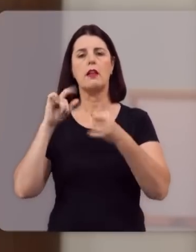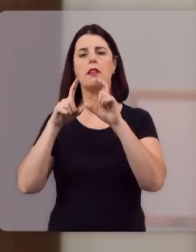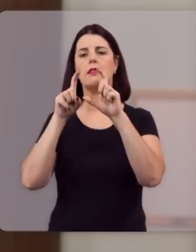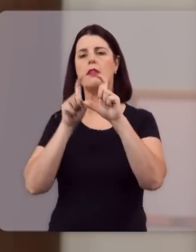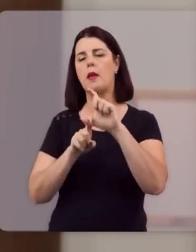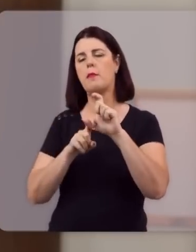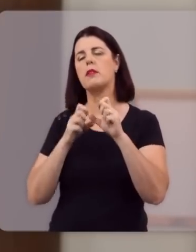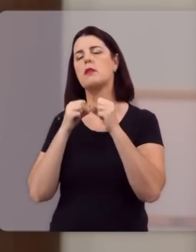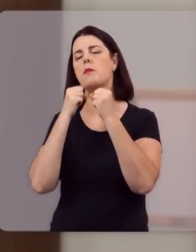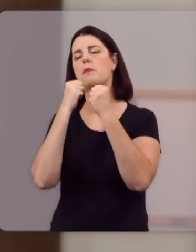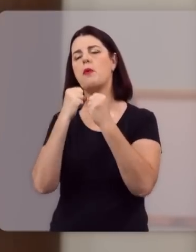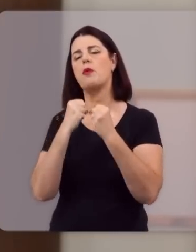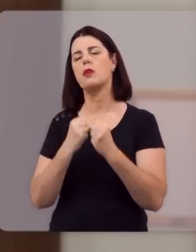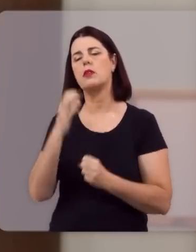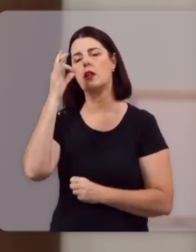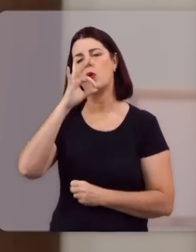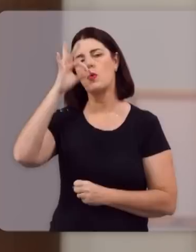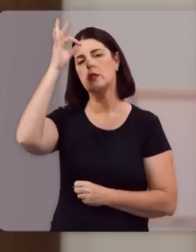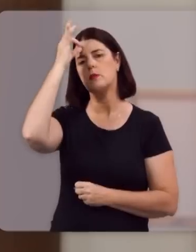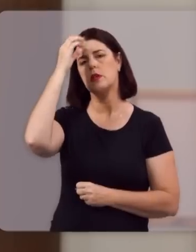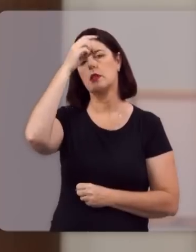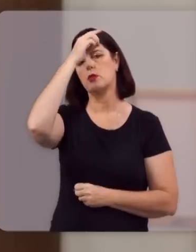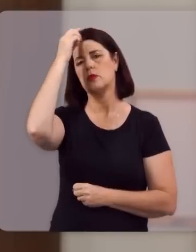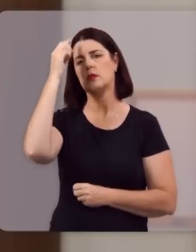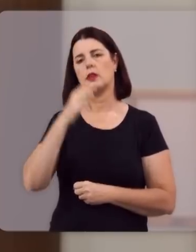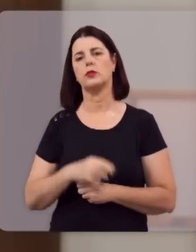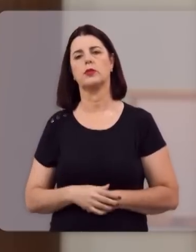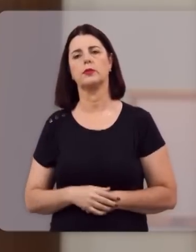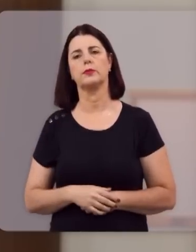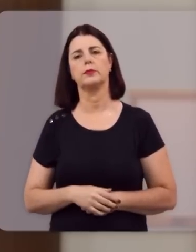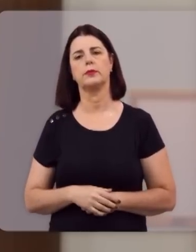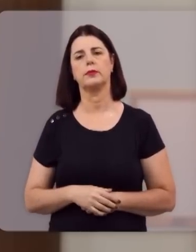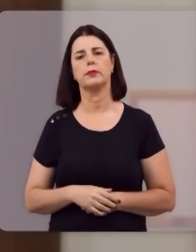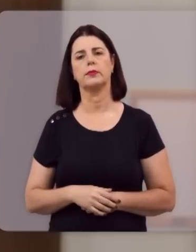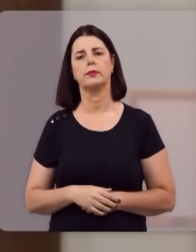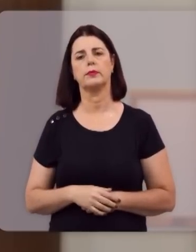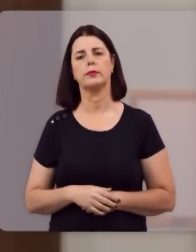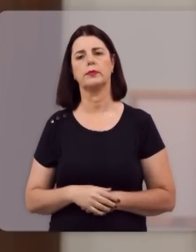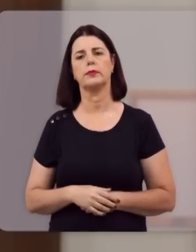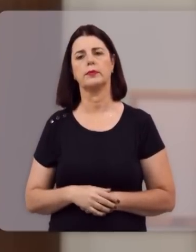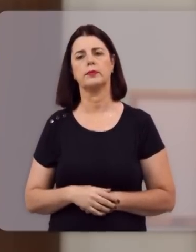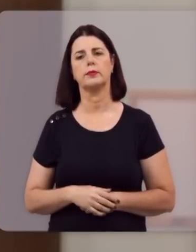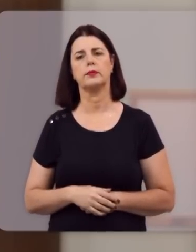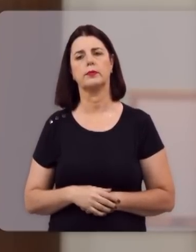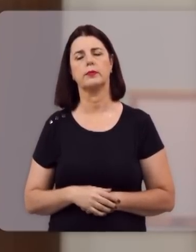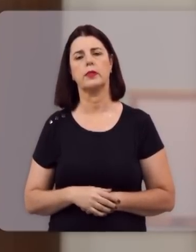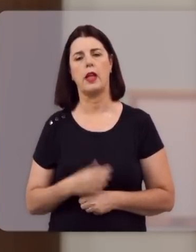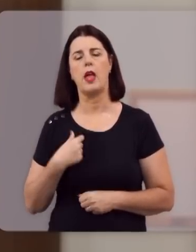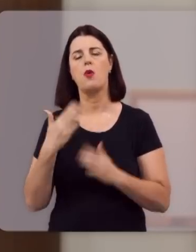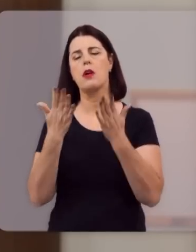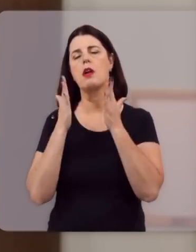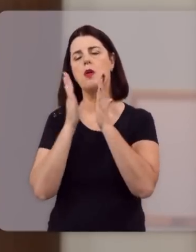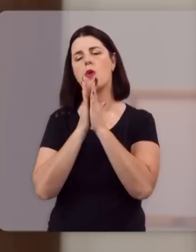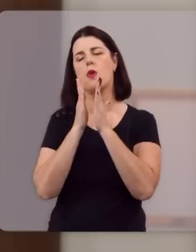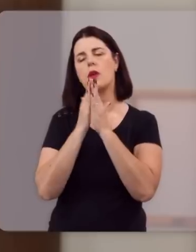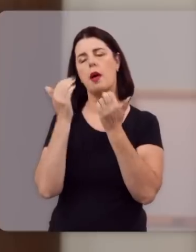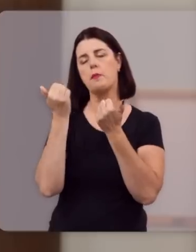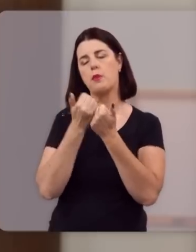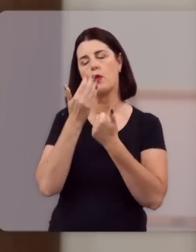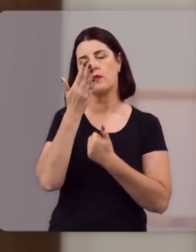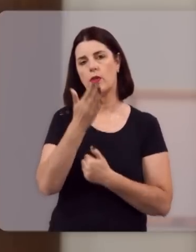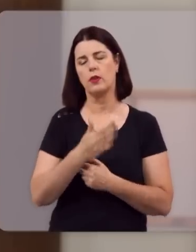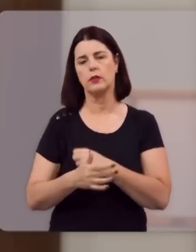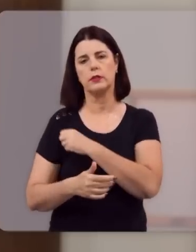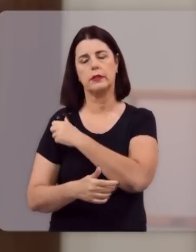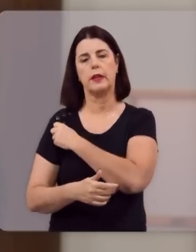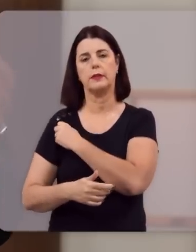na dependência do poder do Espírito Santo de Deus. Eu quero orar com você. Eu quero orar por você.